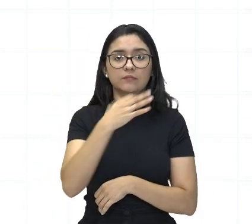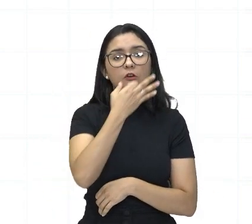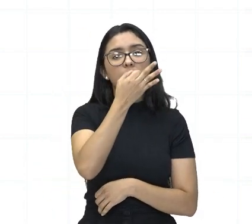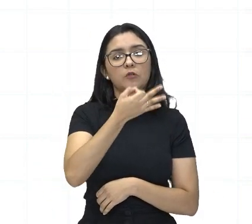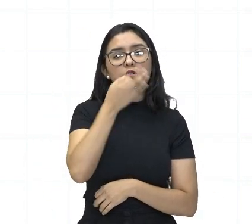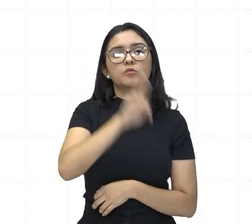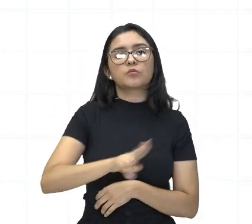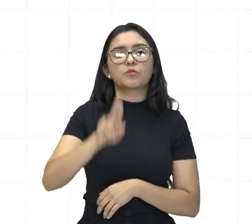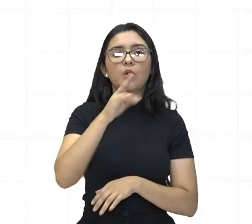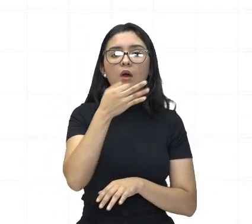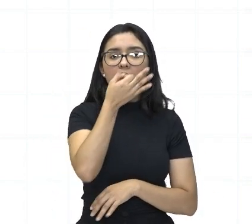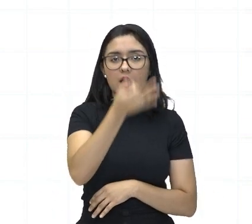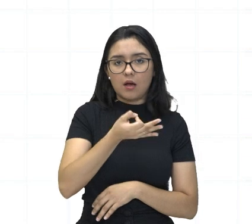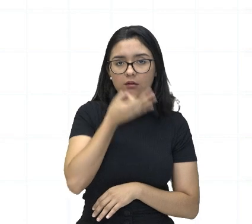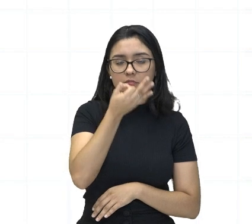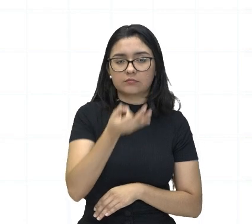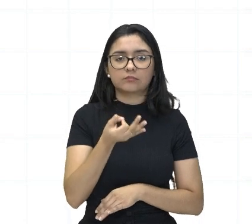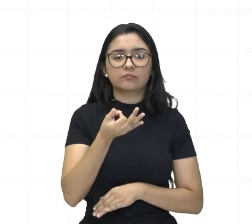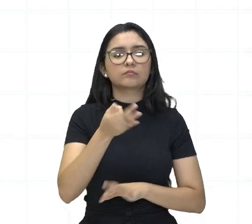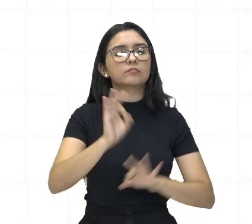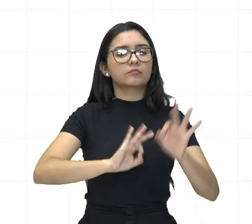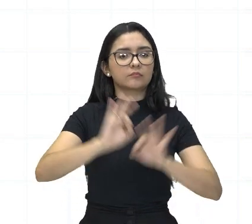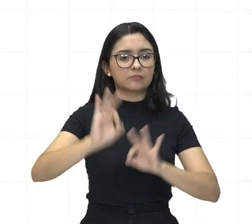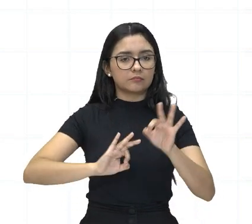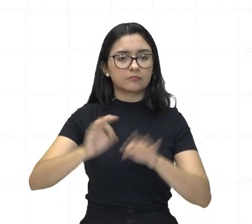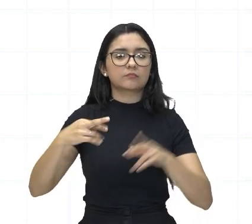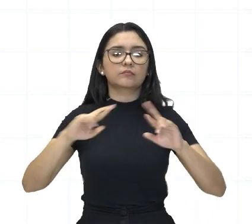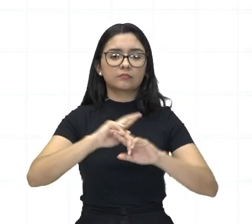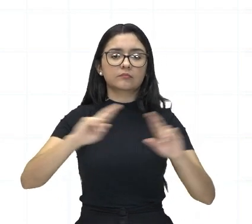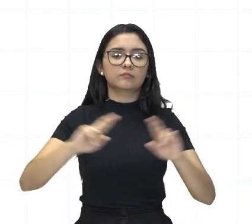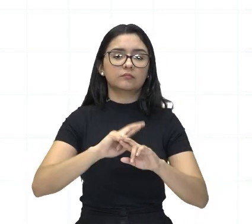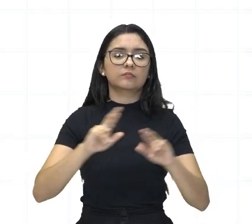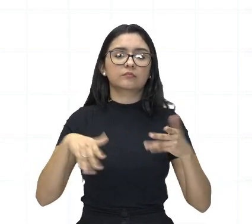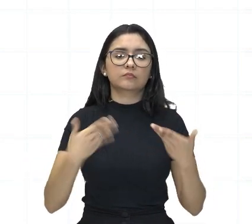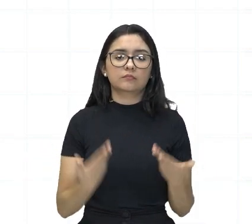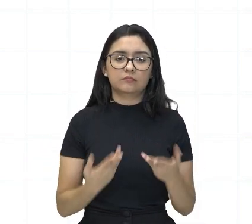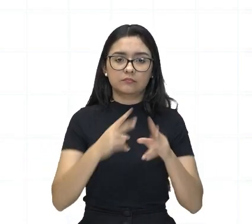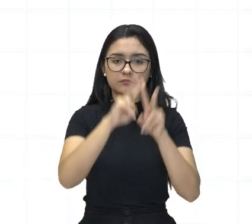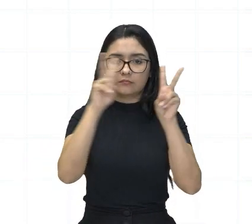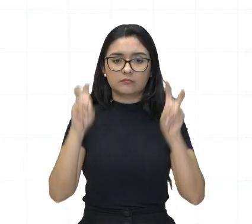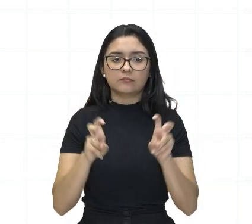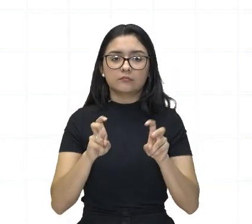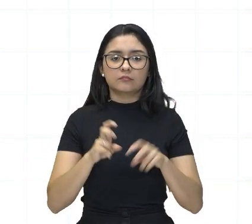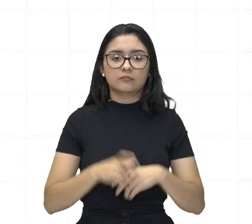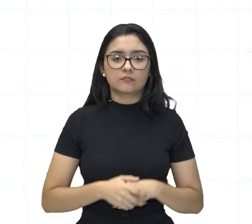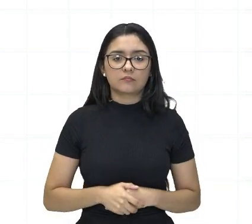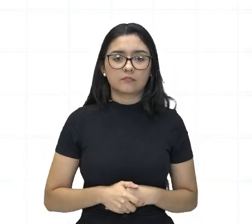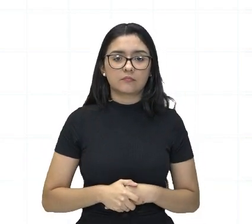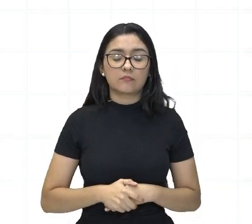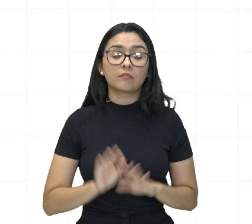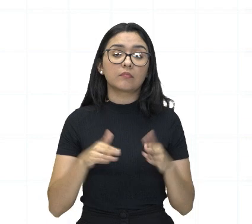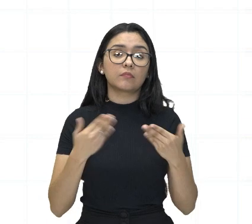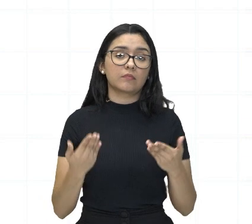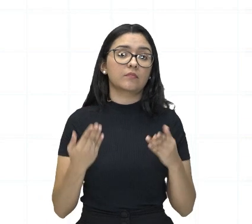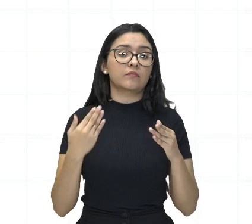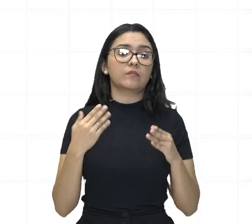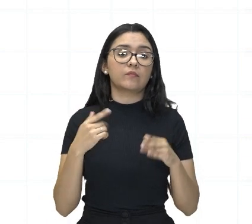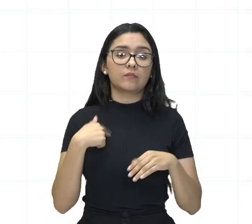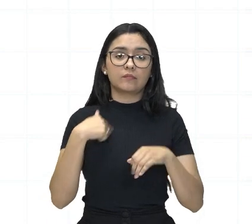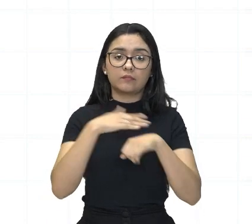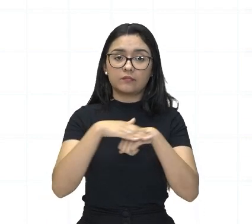claro, argumentos organizados e relacionados por operadores argumentativos. Então, pelo nome